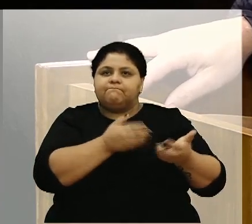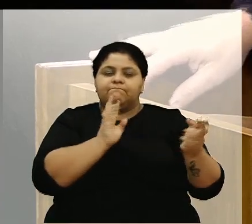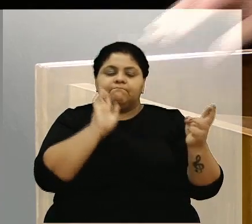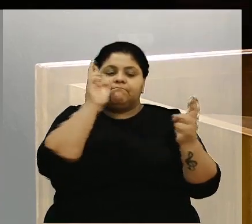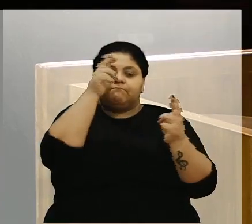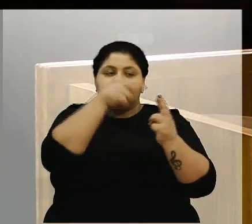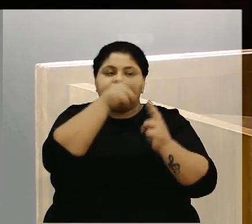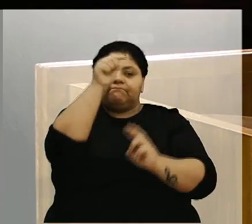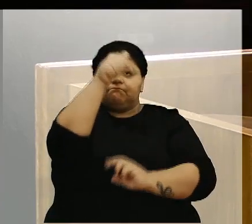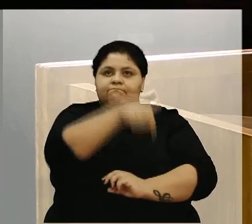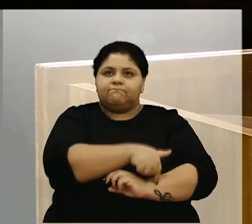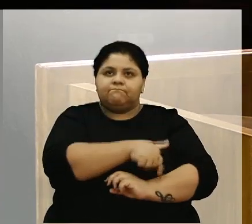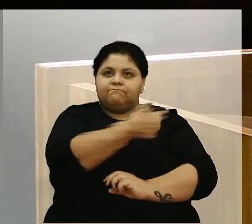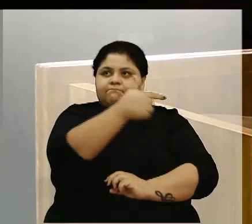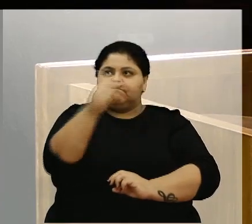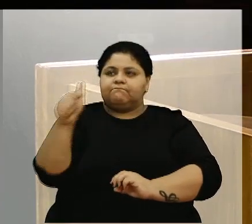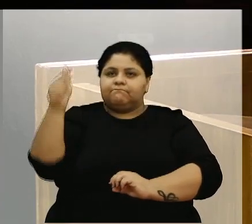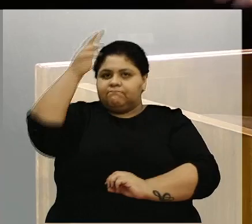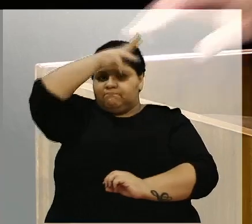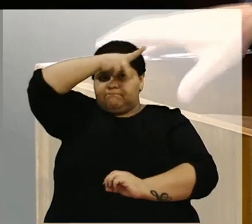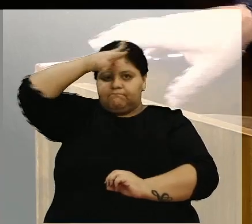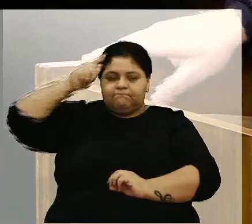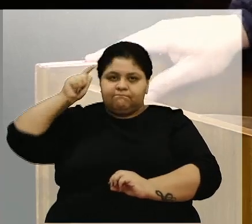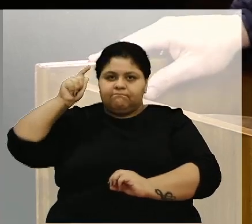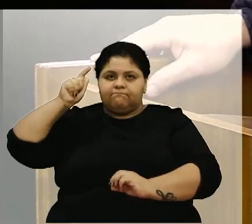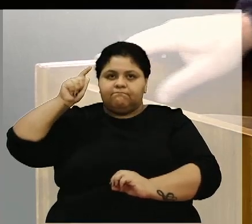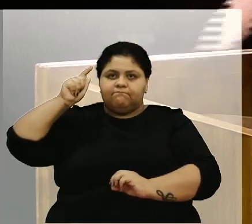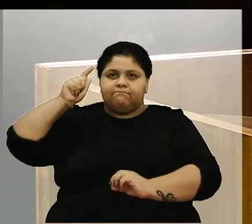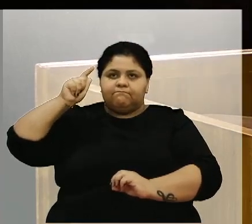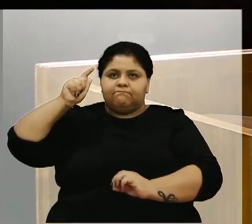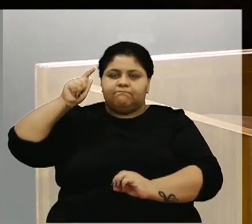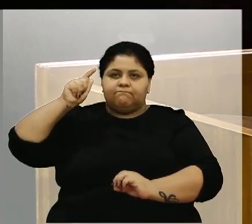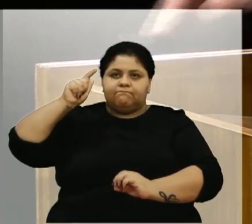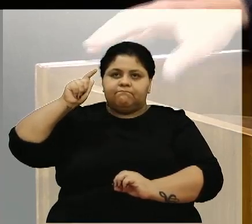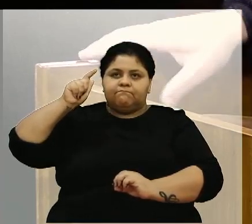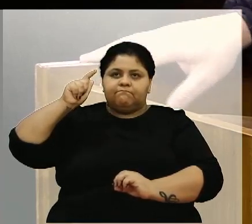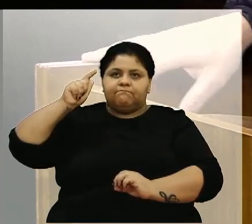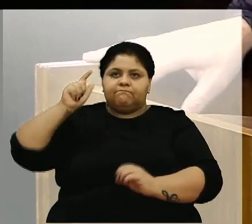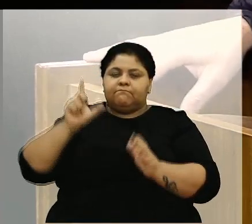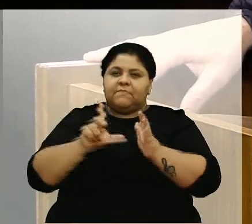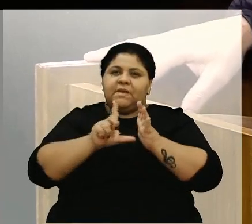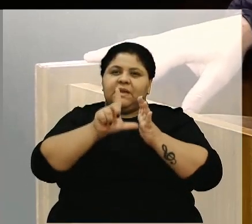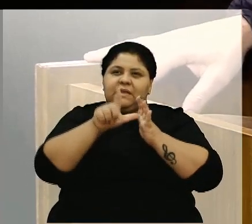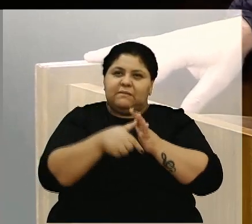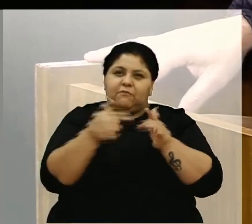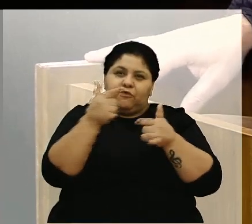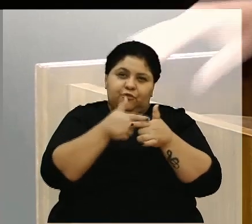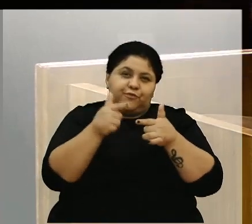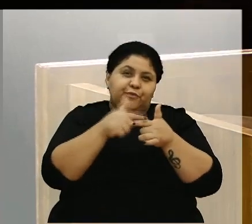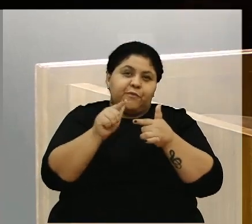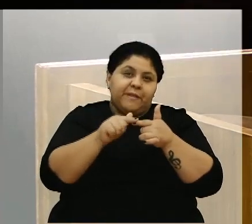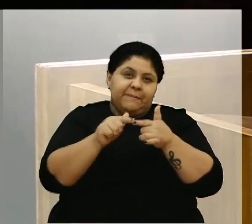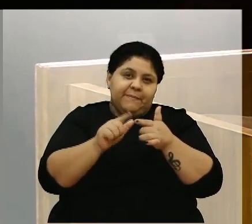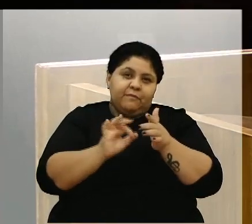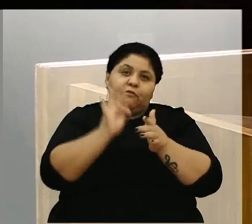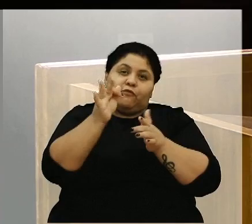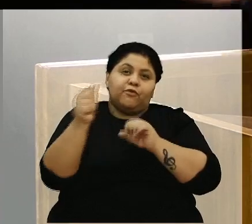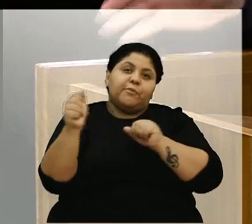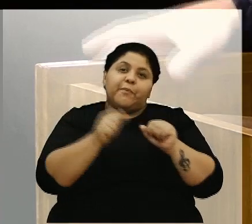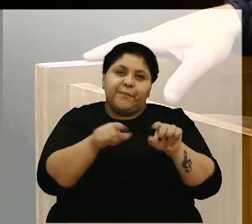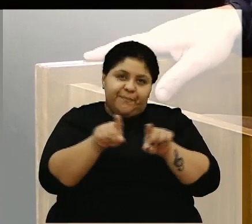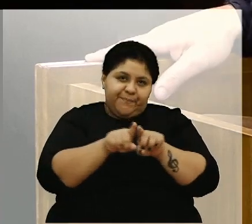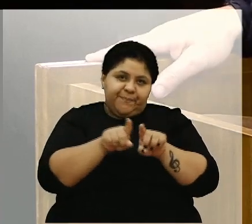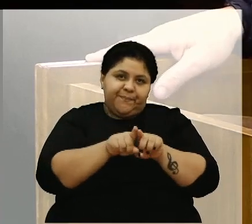para os outros municípios, que logo vai ter um congestionamento, assim posso dizer. Na questão